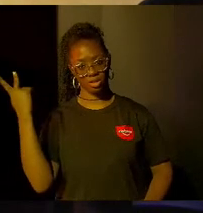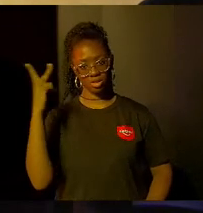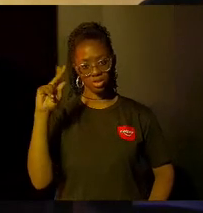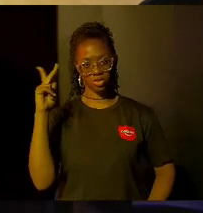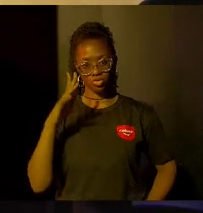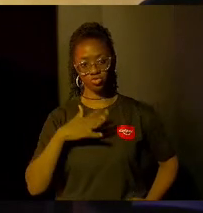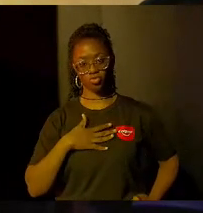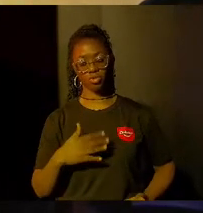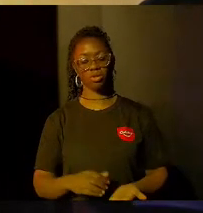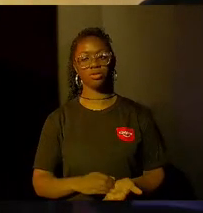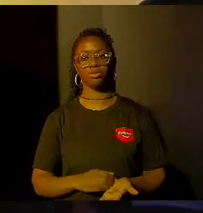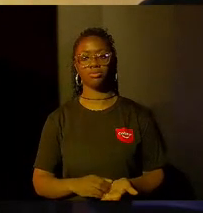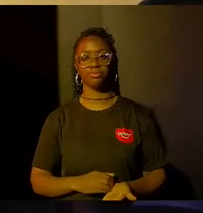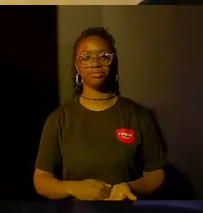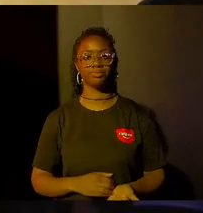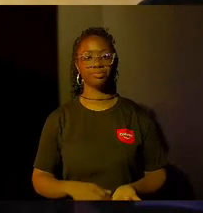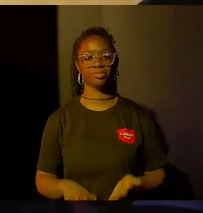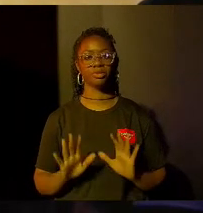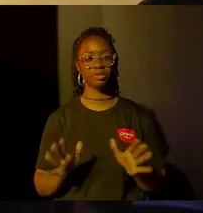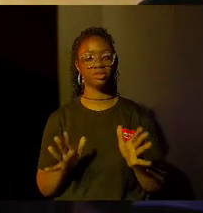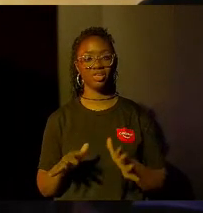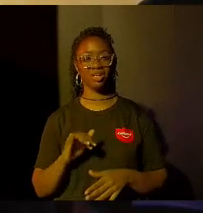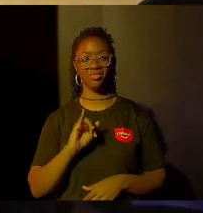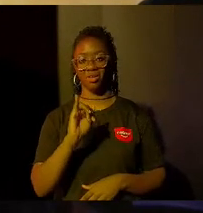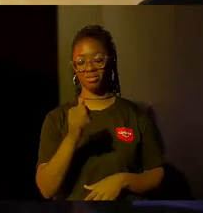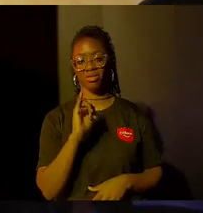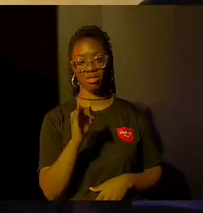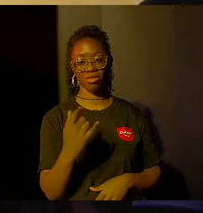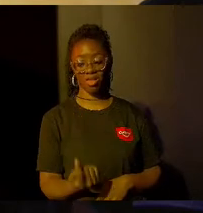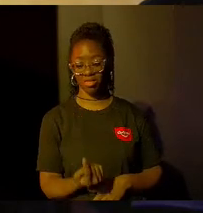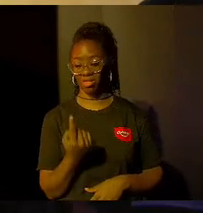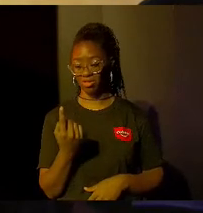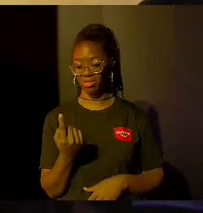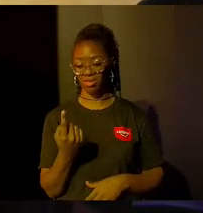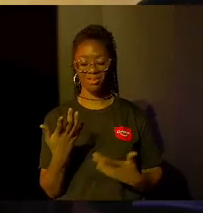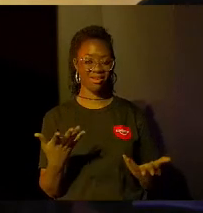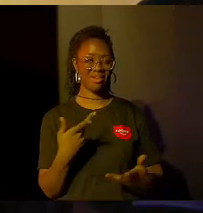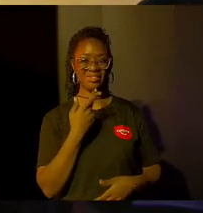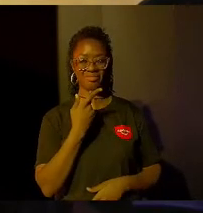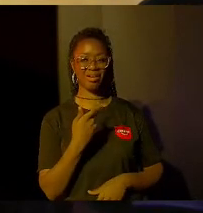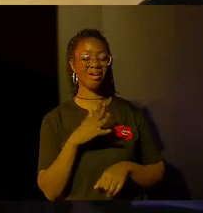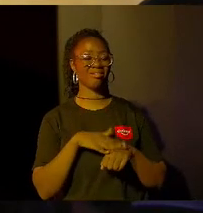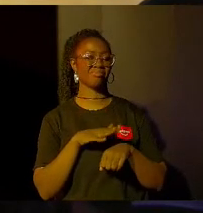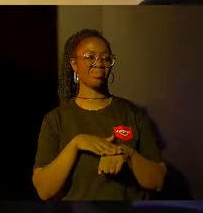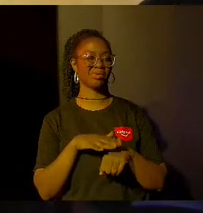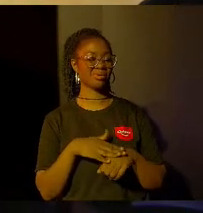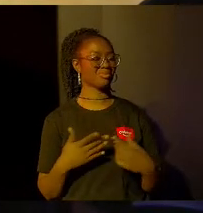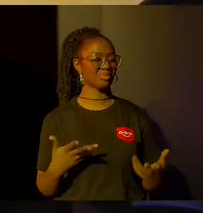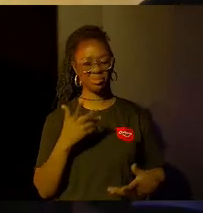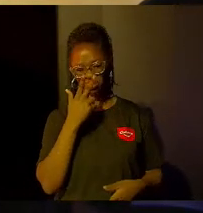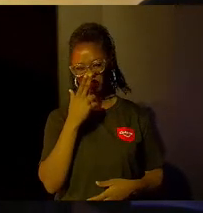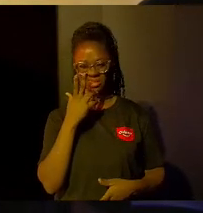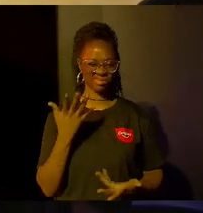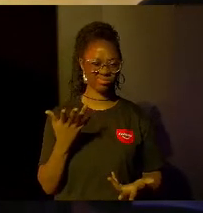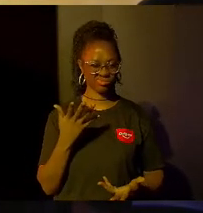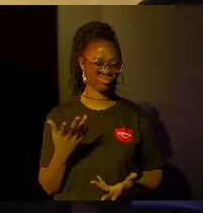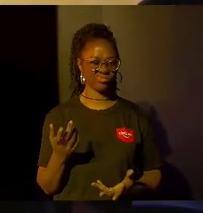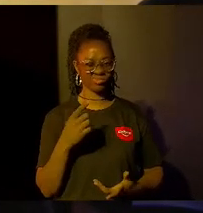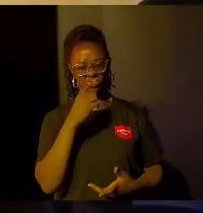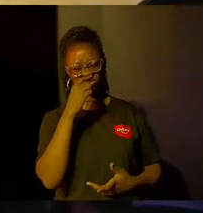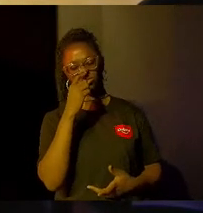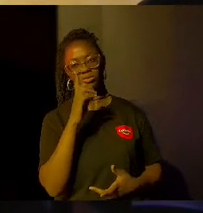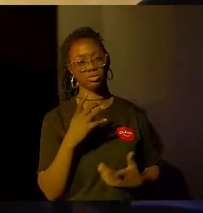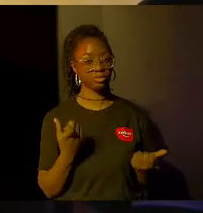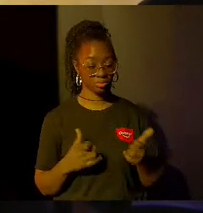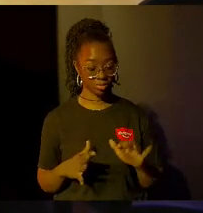eu pensava você já tá fazendo um monólogo ainda vai falar sobre a própria história que maçante que que egocêntrico não precisa falar de